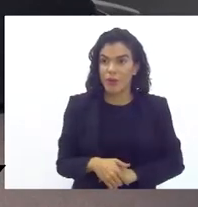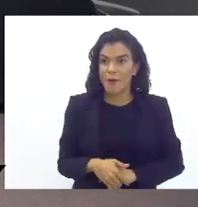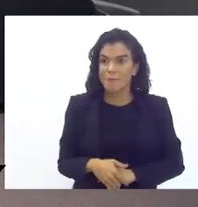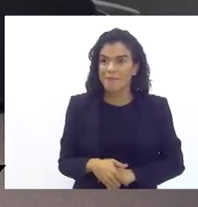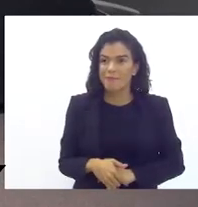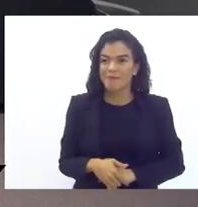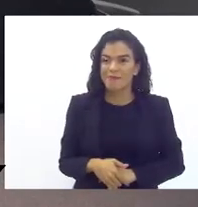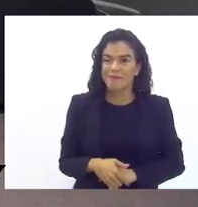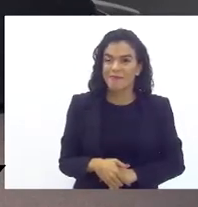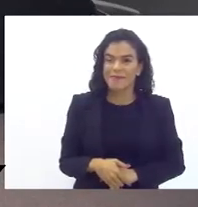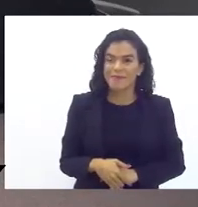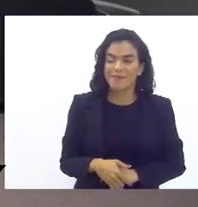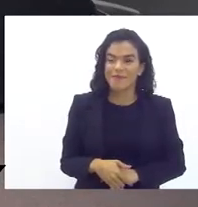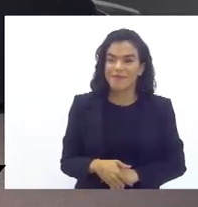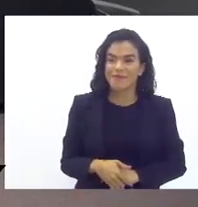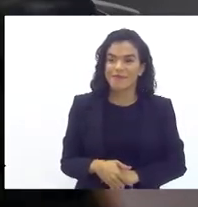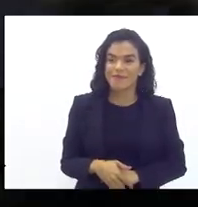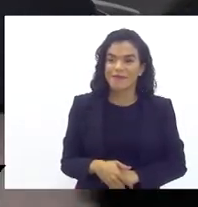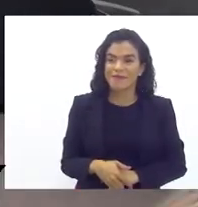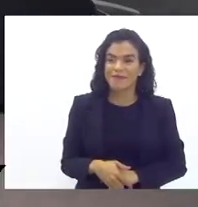tá aqui do nosso lado